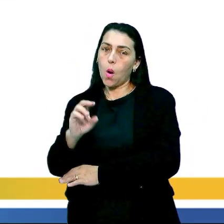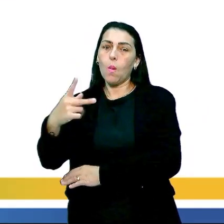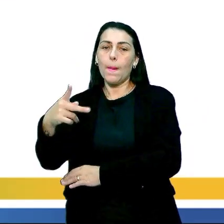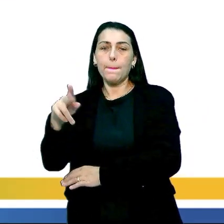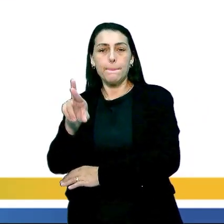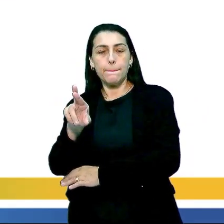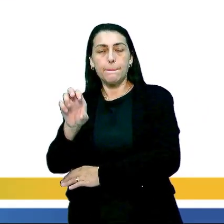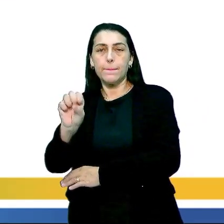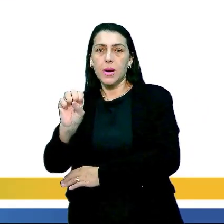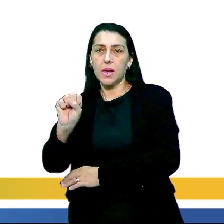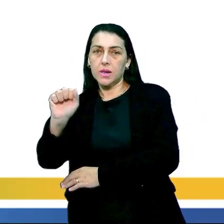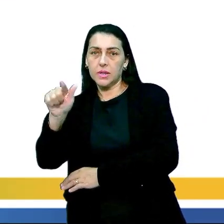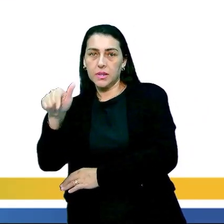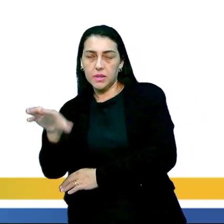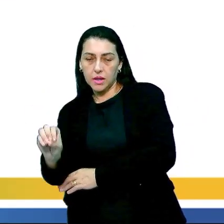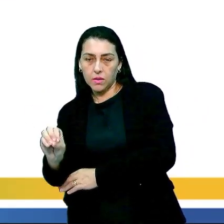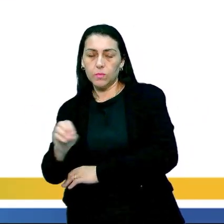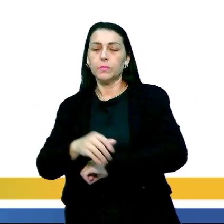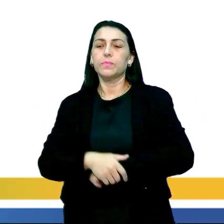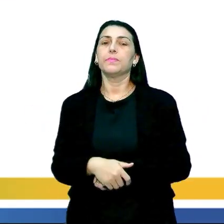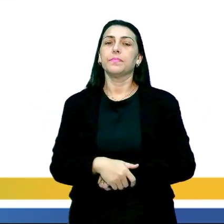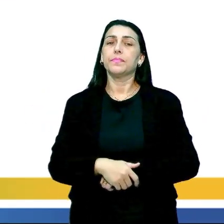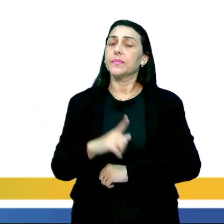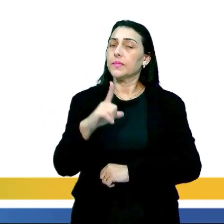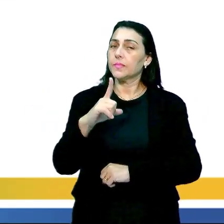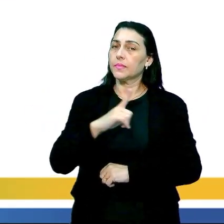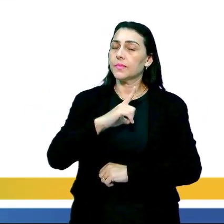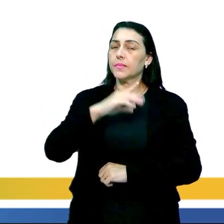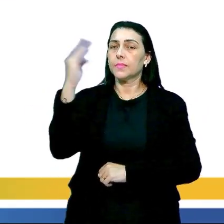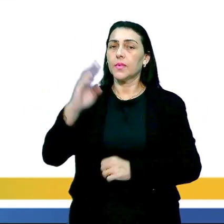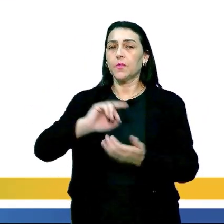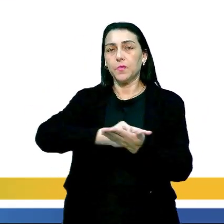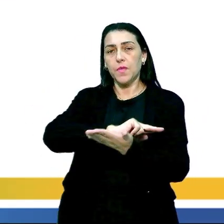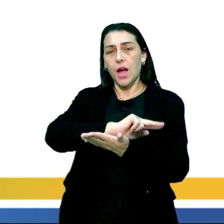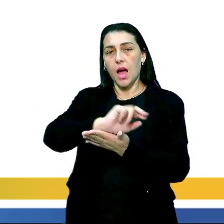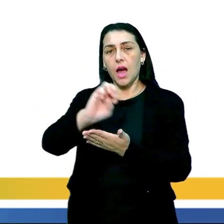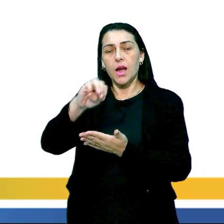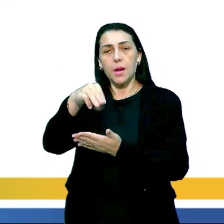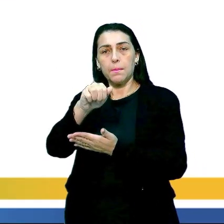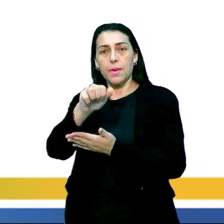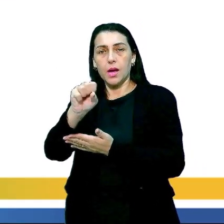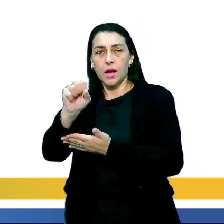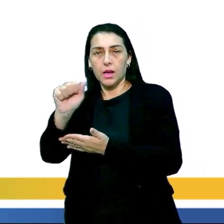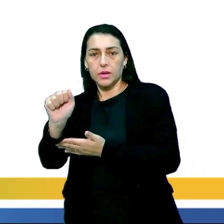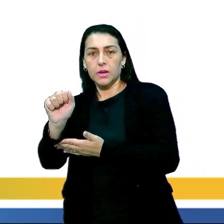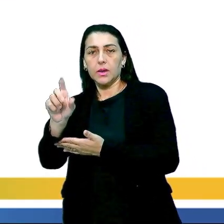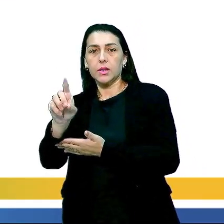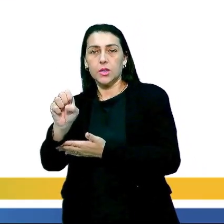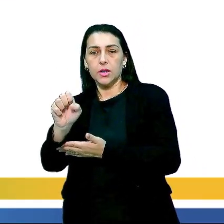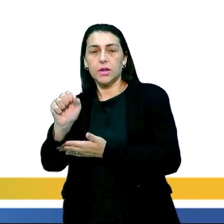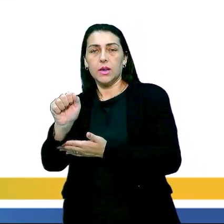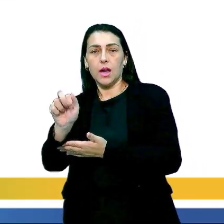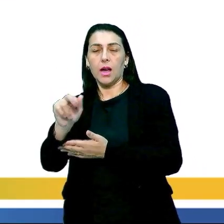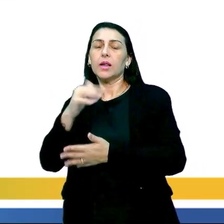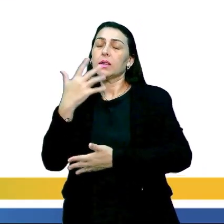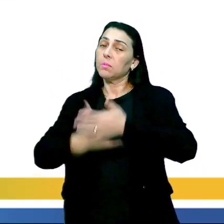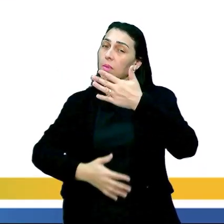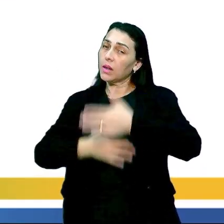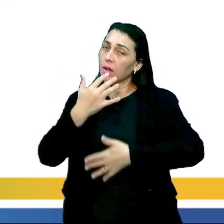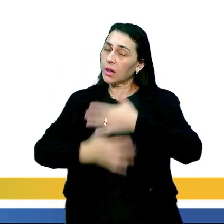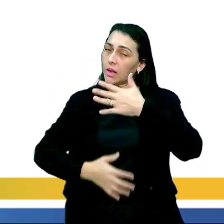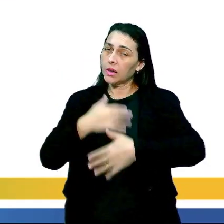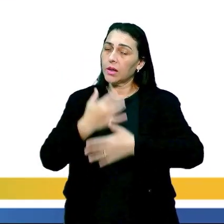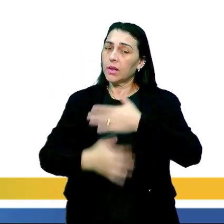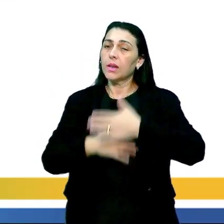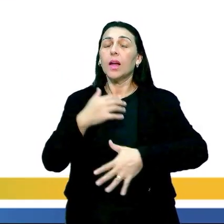seja a pressão atmosférica. A gente tem no Brasil várias massas de ar que acabam interferindo